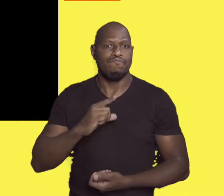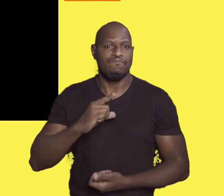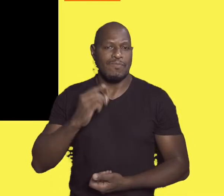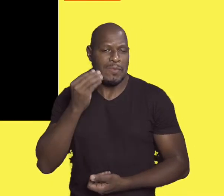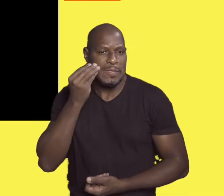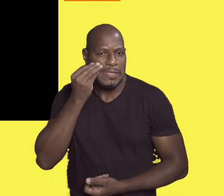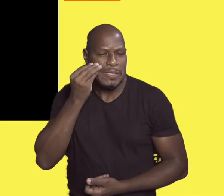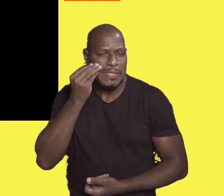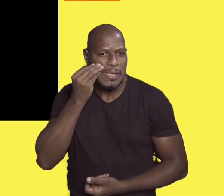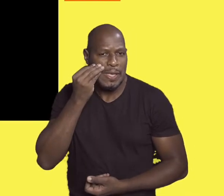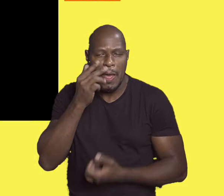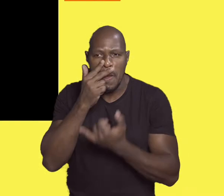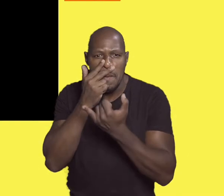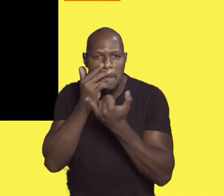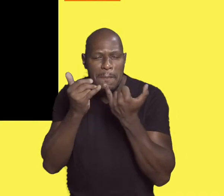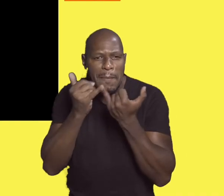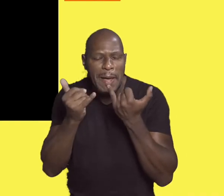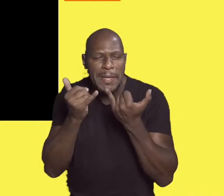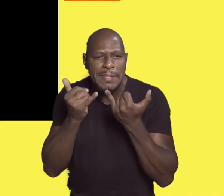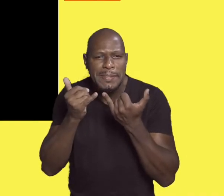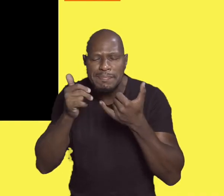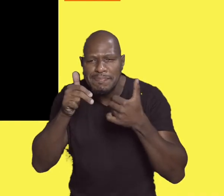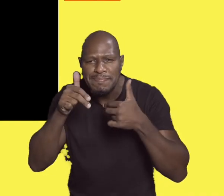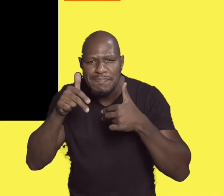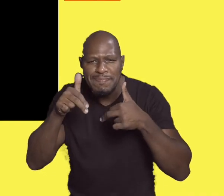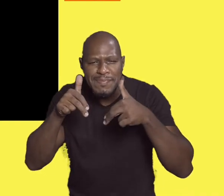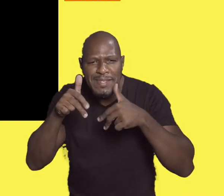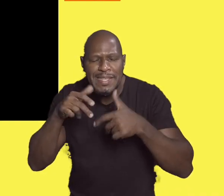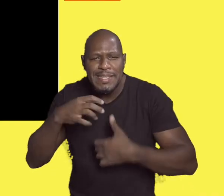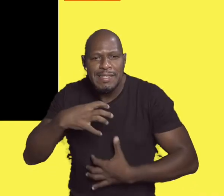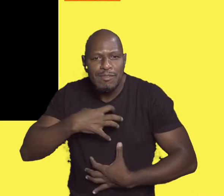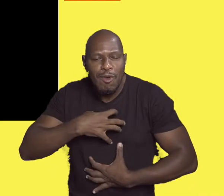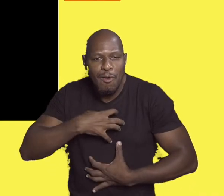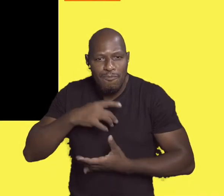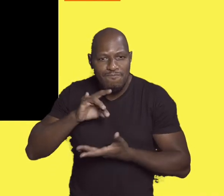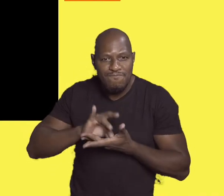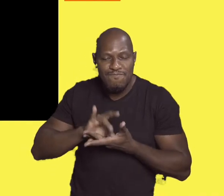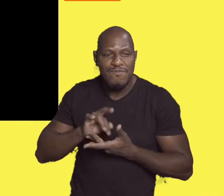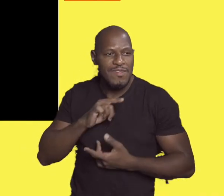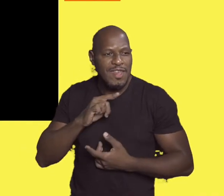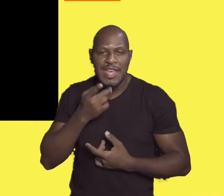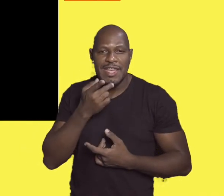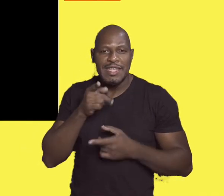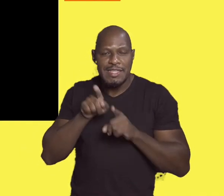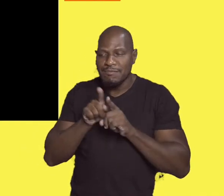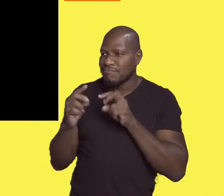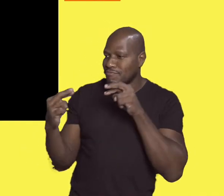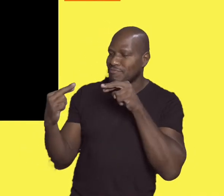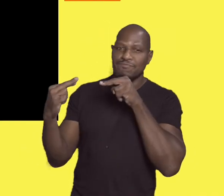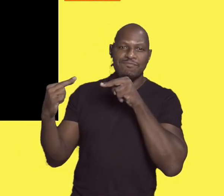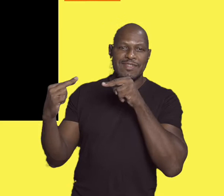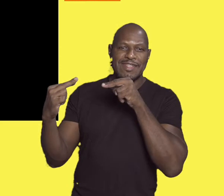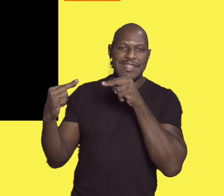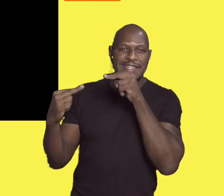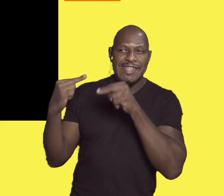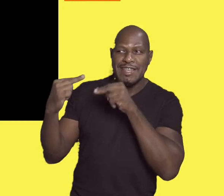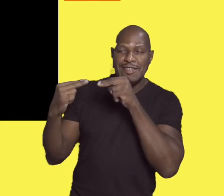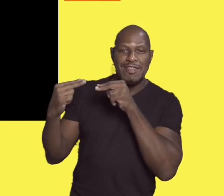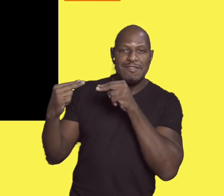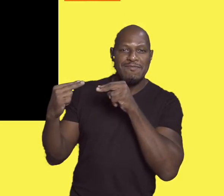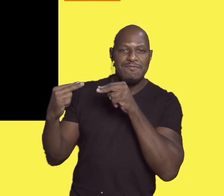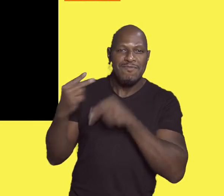tenta, mas parece que ele sentia de verdade, e ela também foi com a cara dele, então o garoto